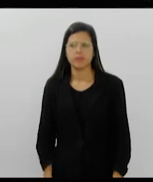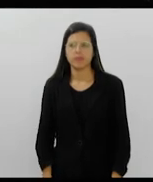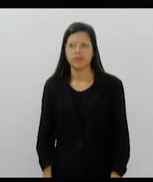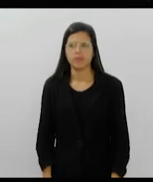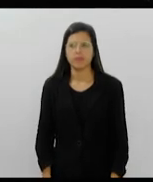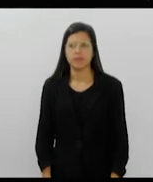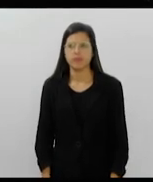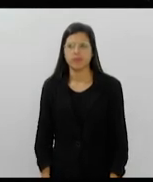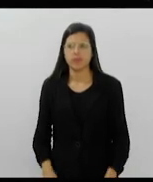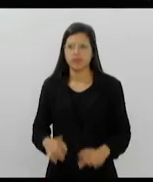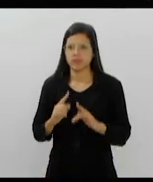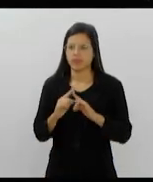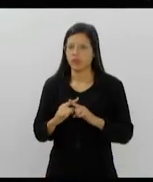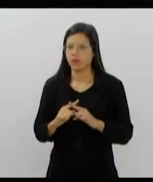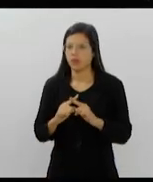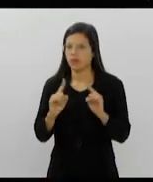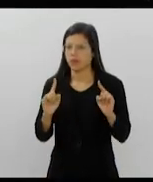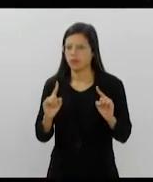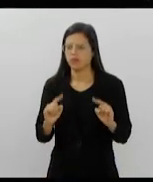Mas,